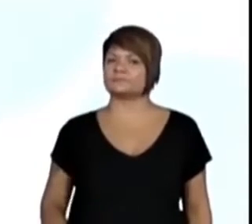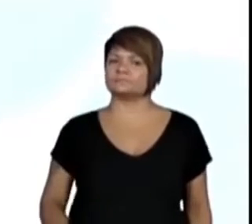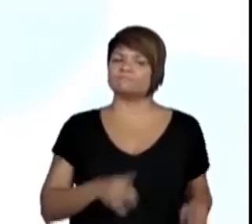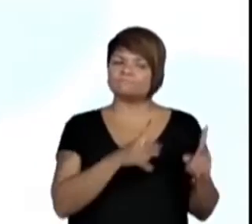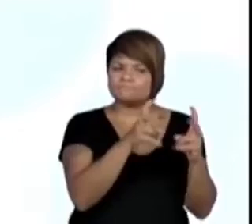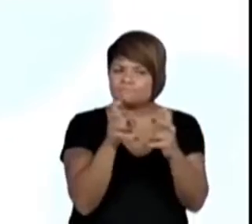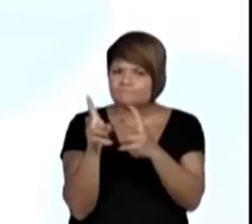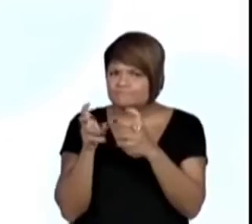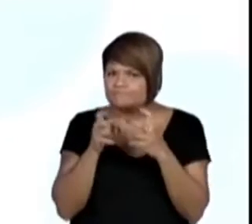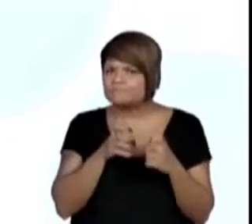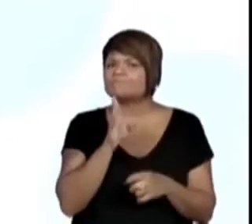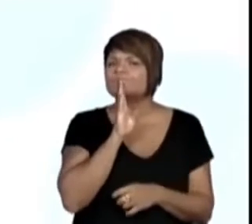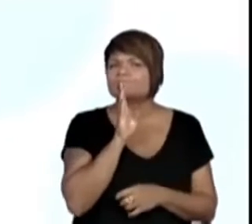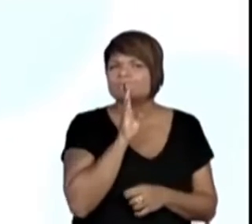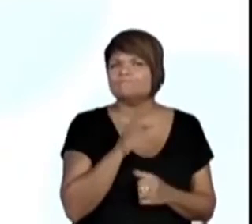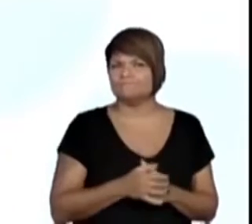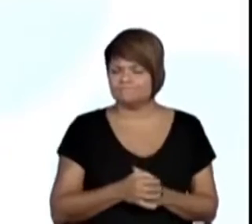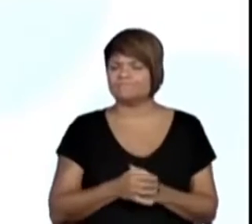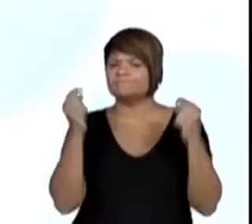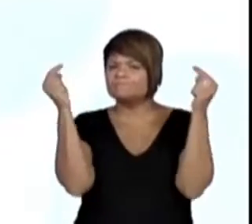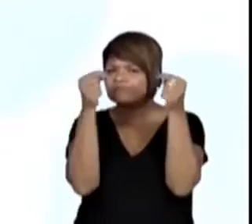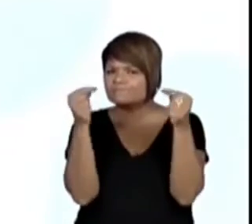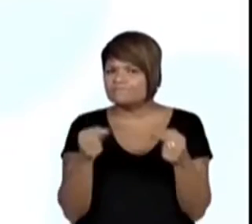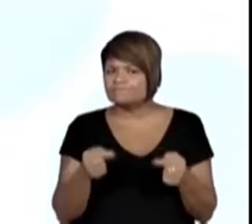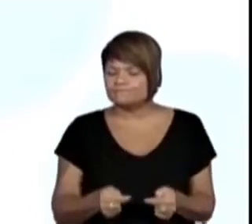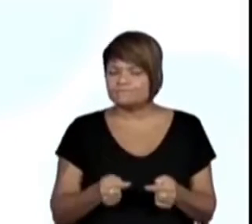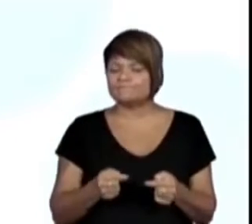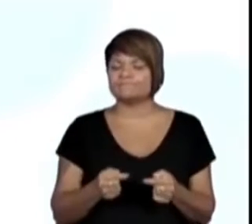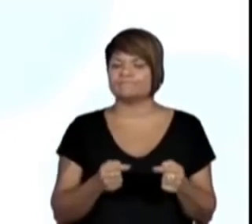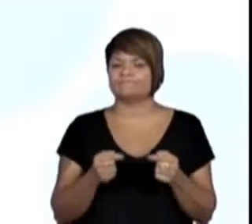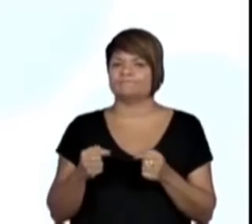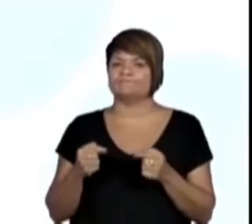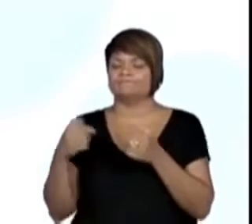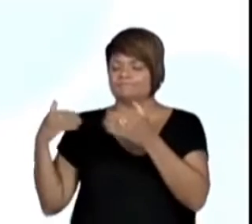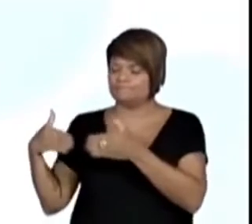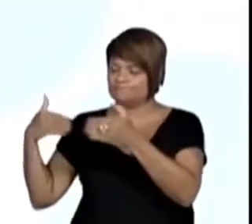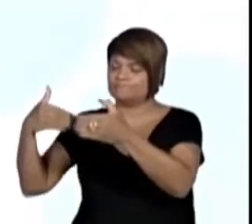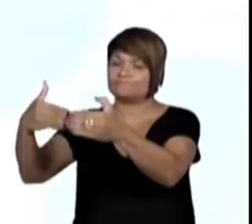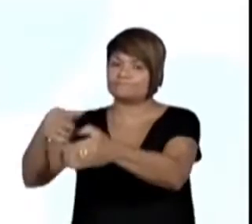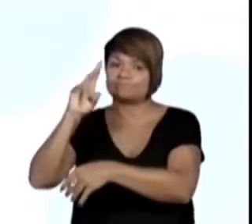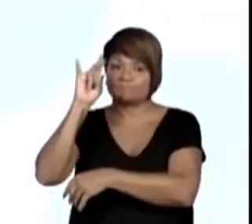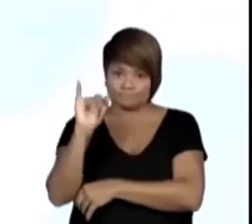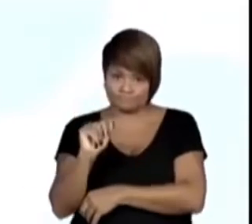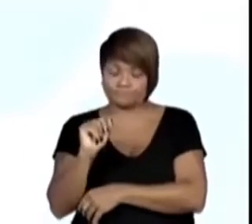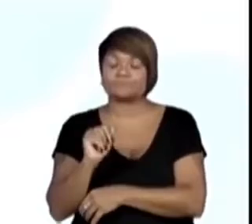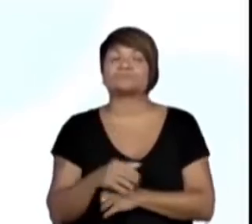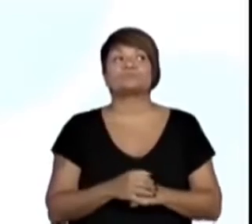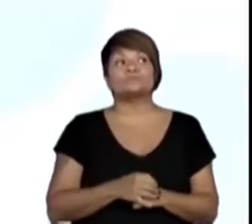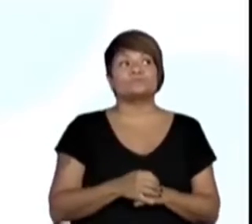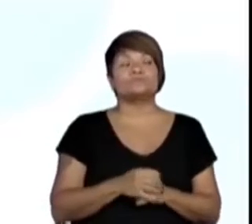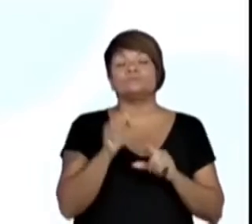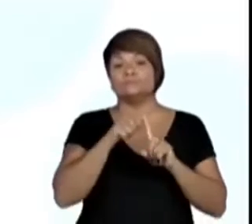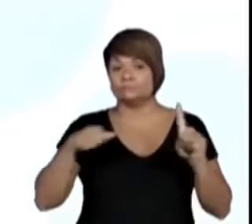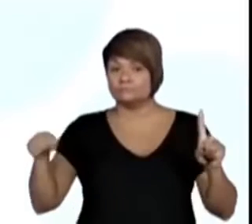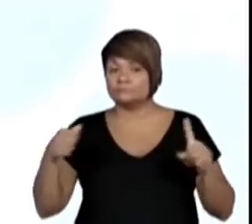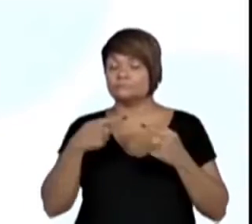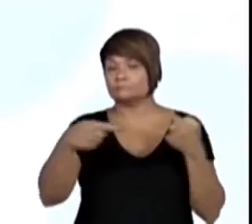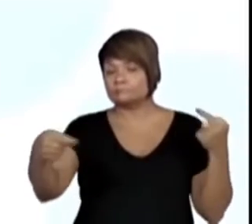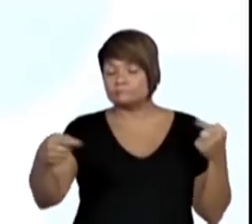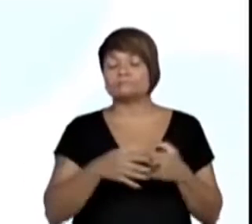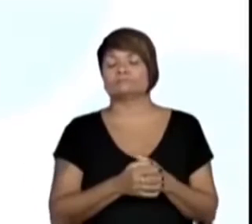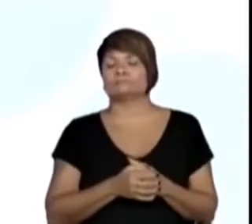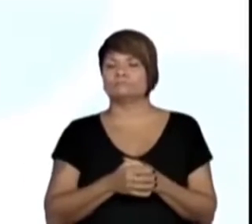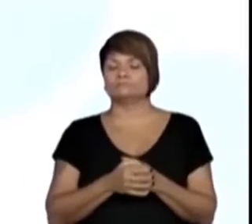EF01MA17, reconhecer e relacionar períodos do dia, dias da semana e meses do ano, utilizando